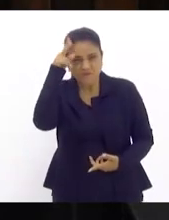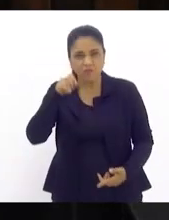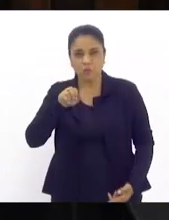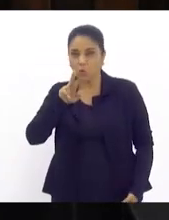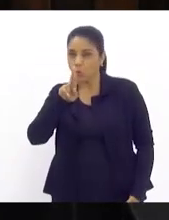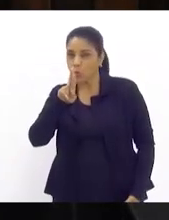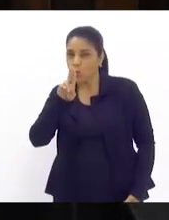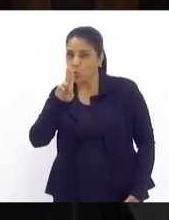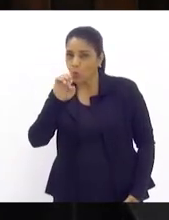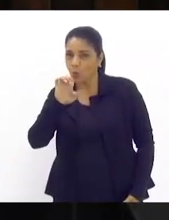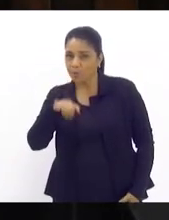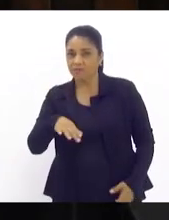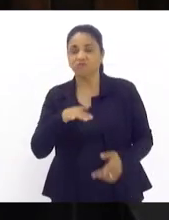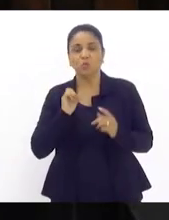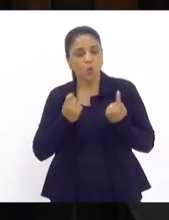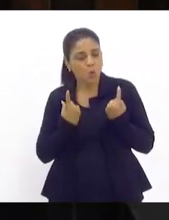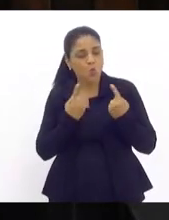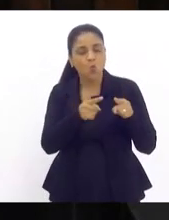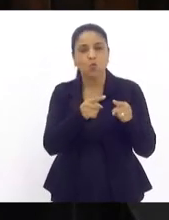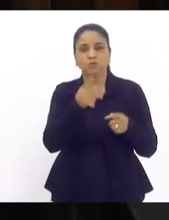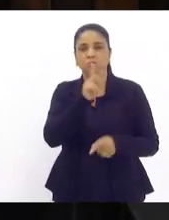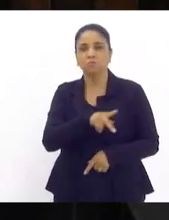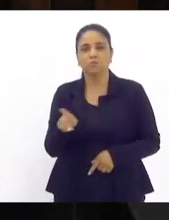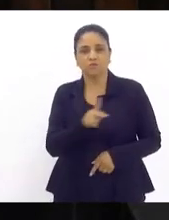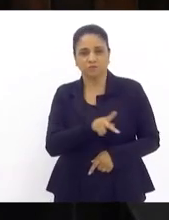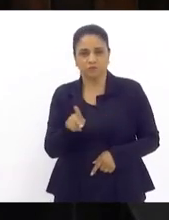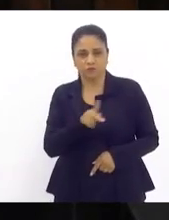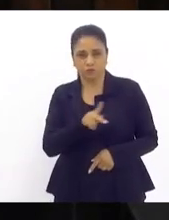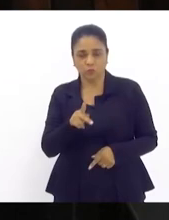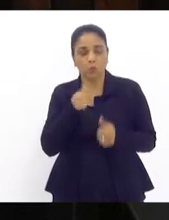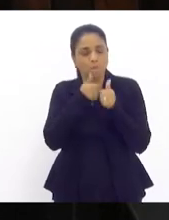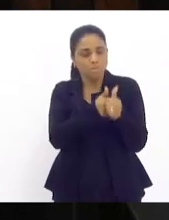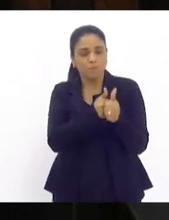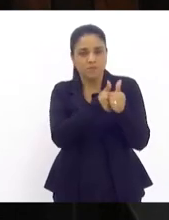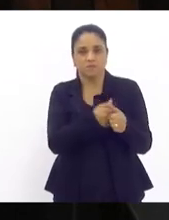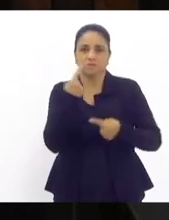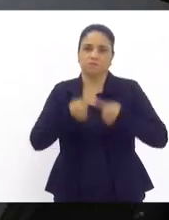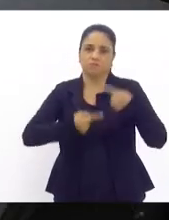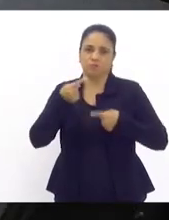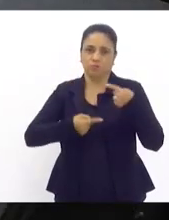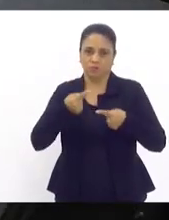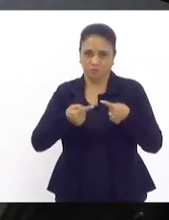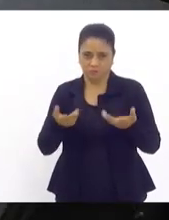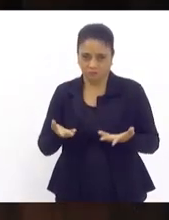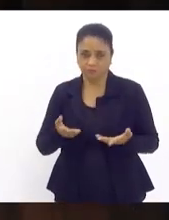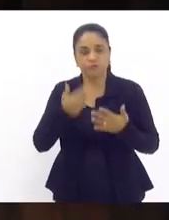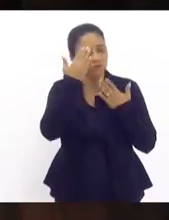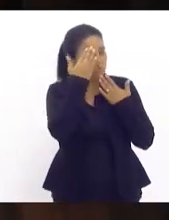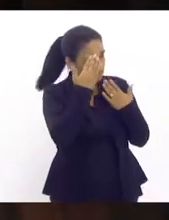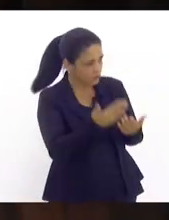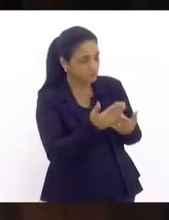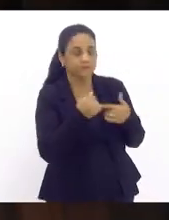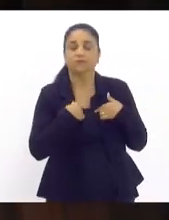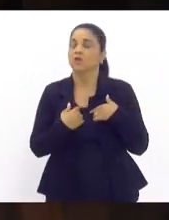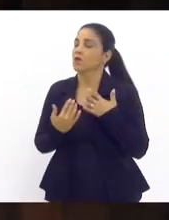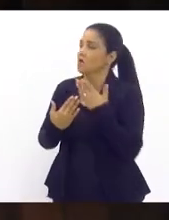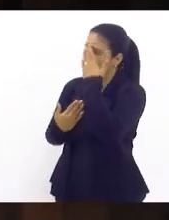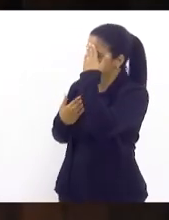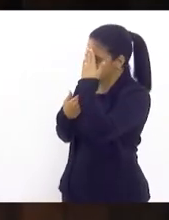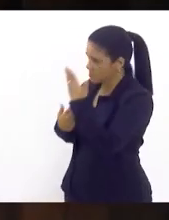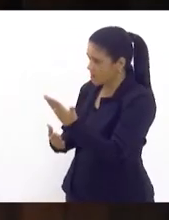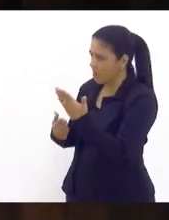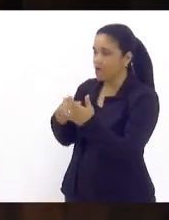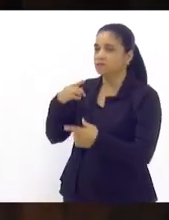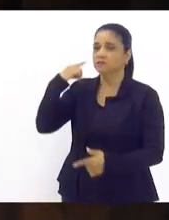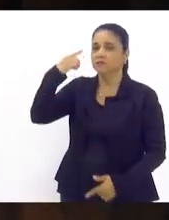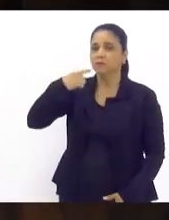rede pública municipal em razão de perseguição política. Muito obrigado, presidente. Queria agradecer as palavras mais uma vez, deputado